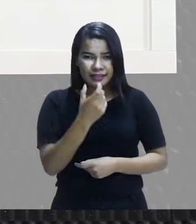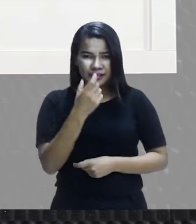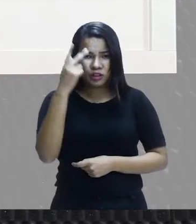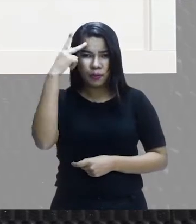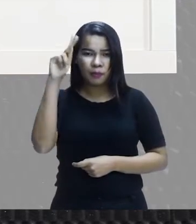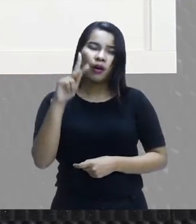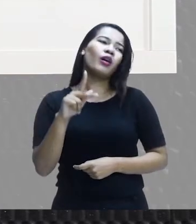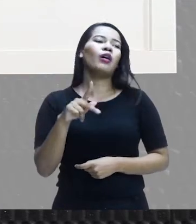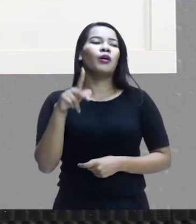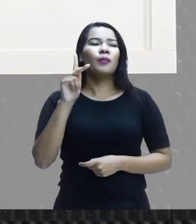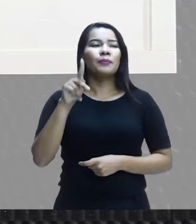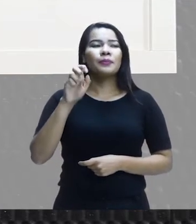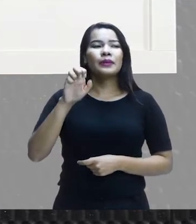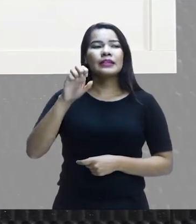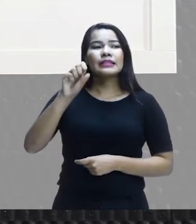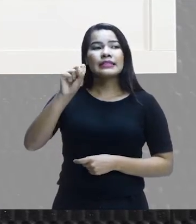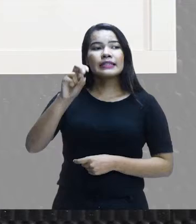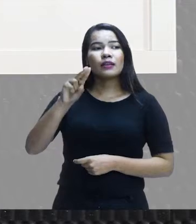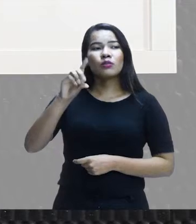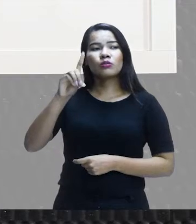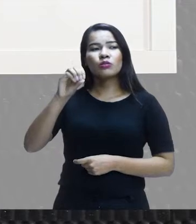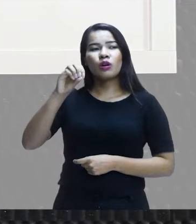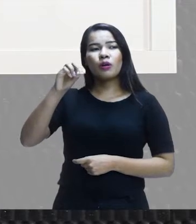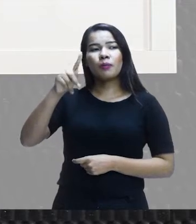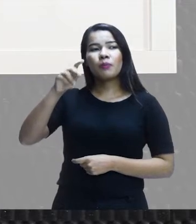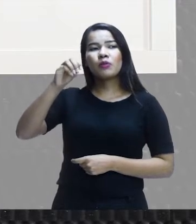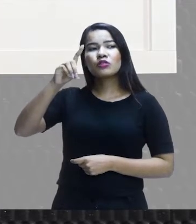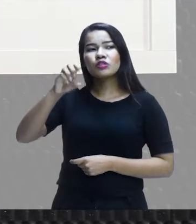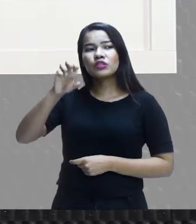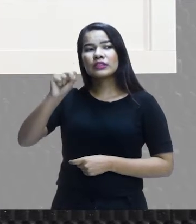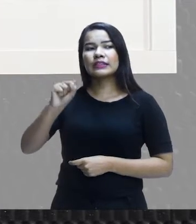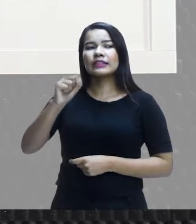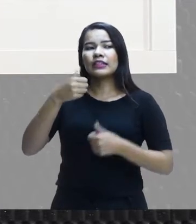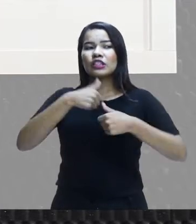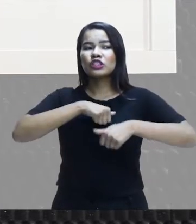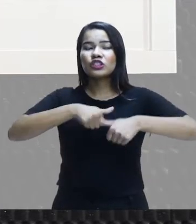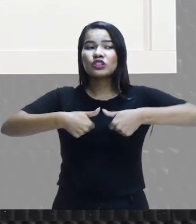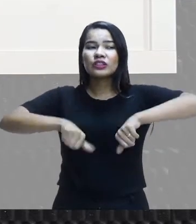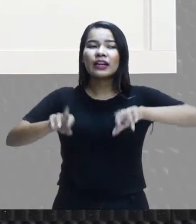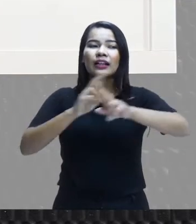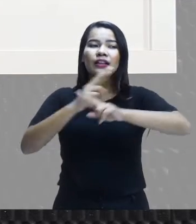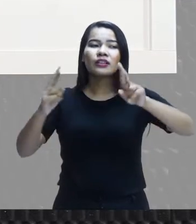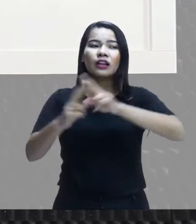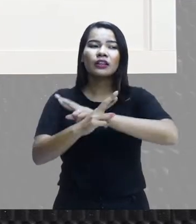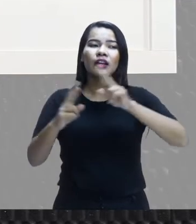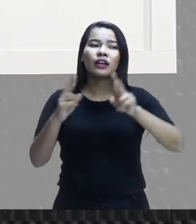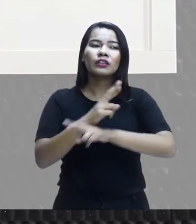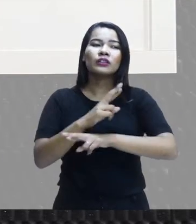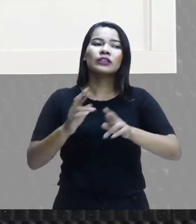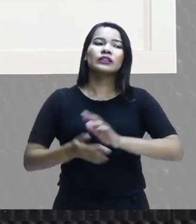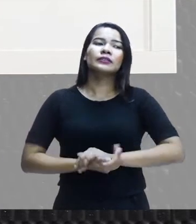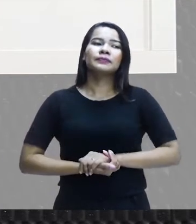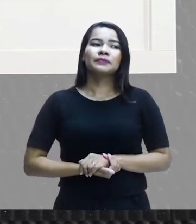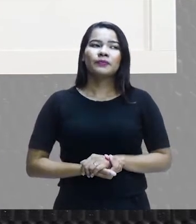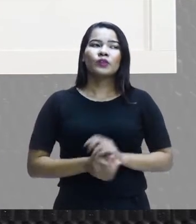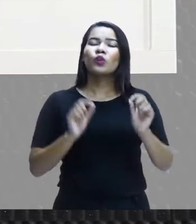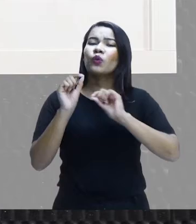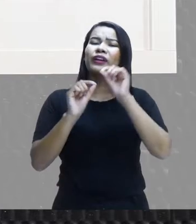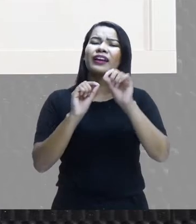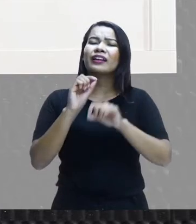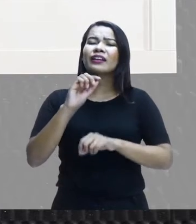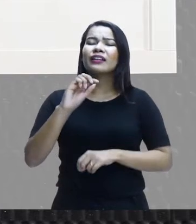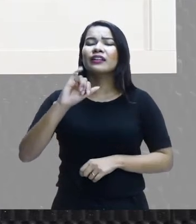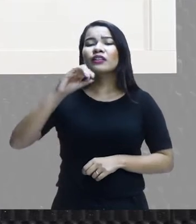o pseudópode está relacionado à endocitose. Lá na endocitose, tu tem dois processos endocitóticos. Ou seja, o que é